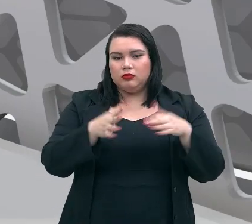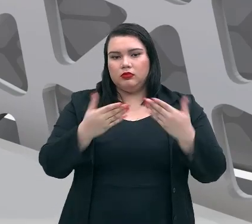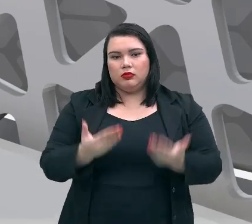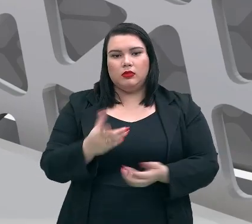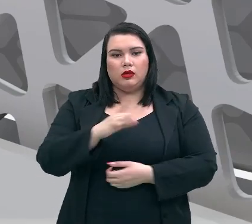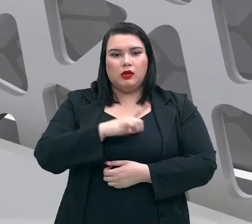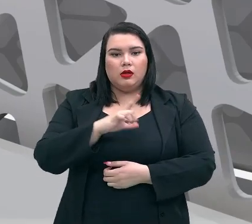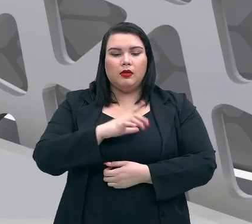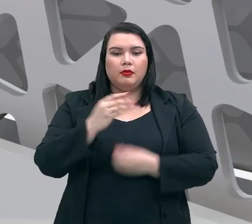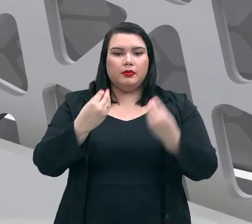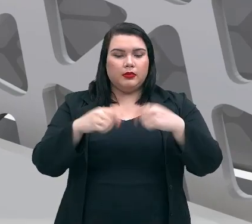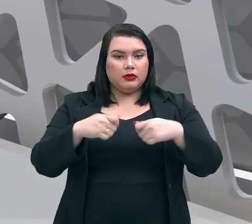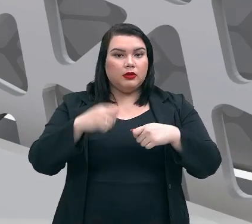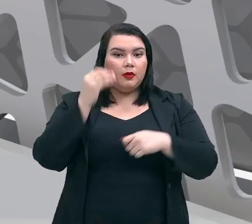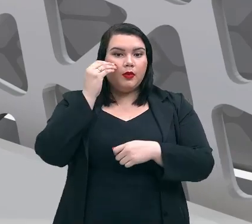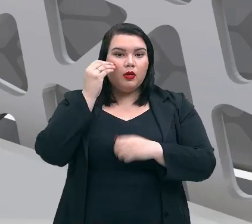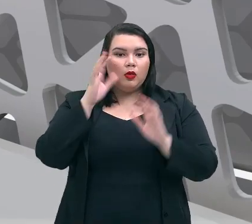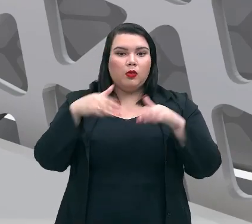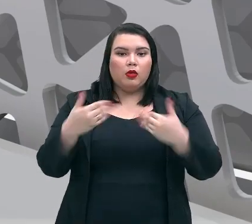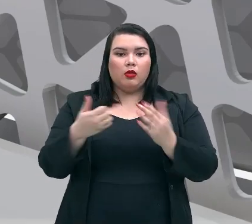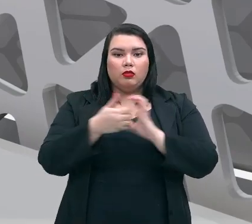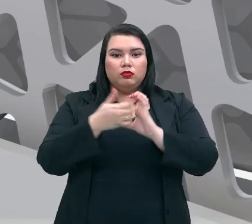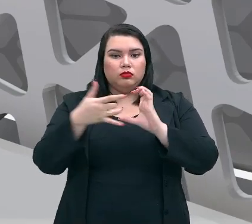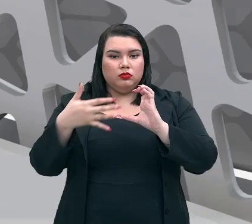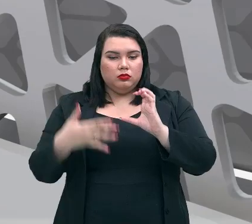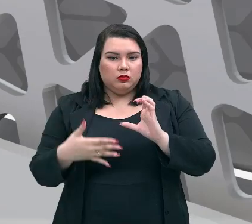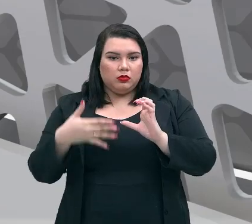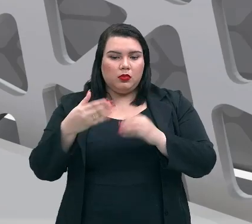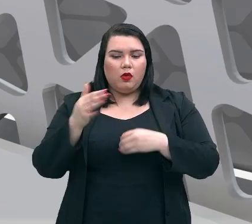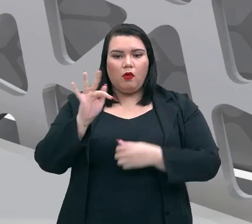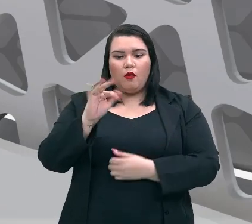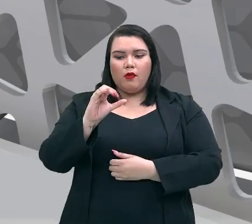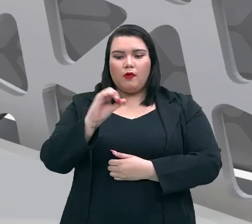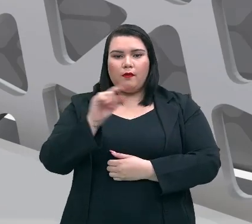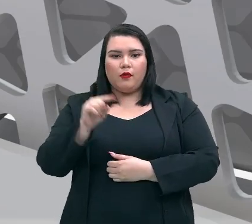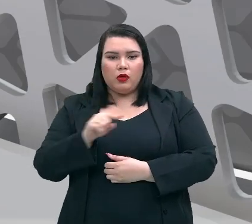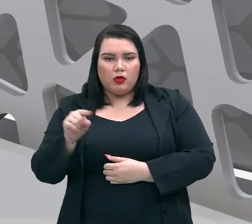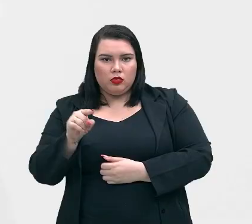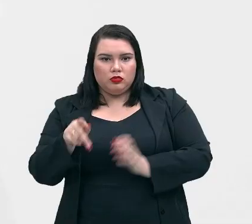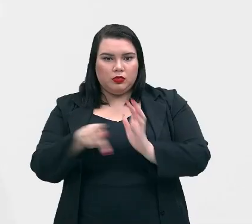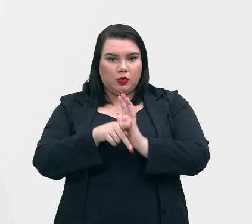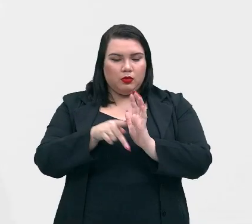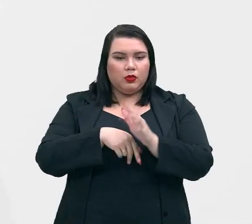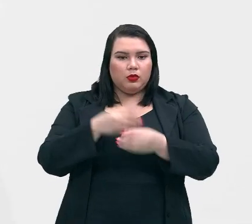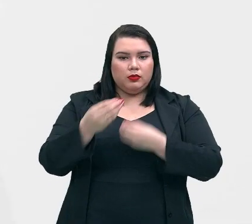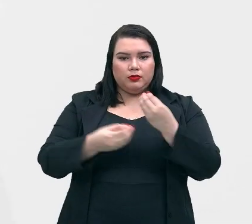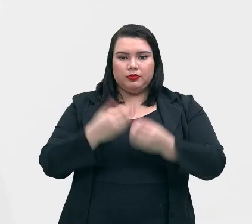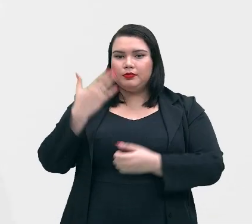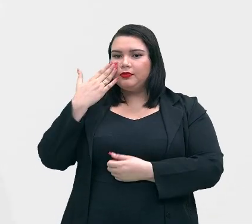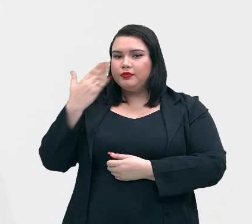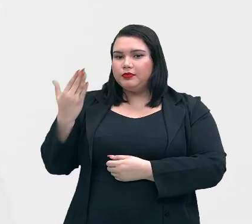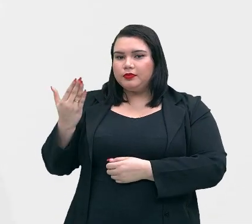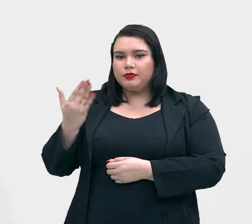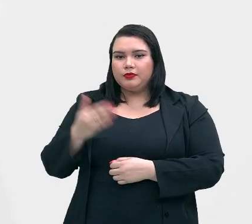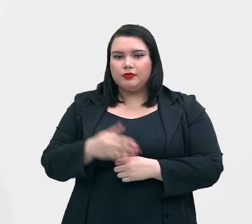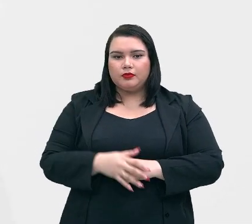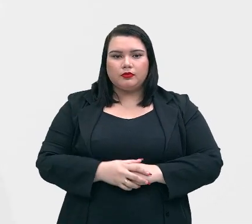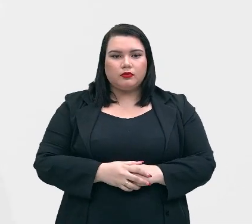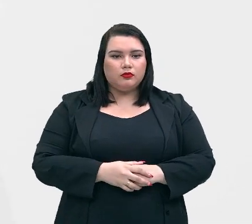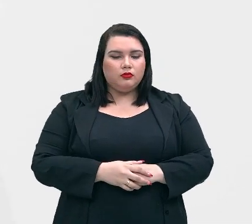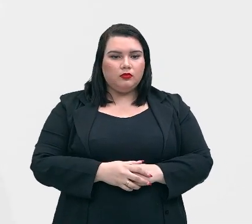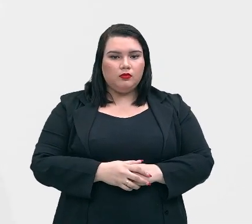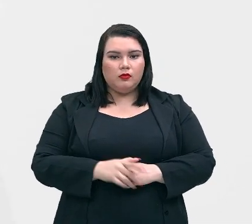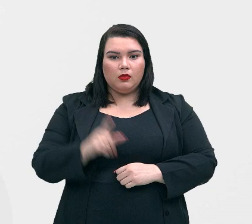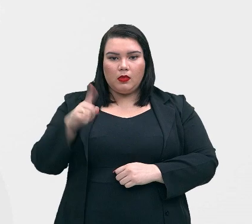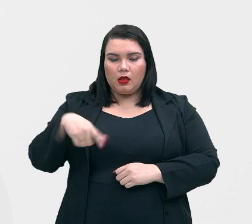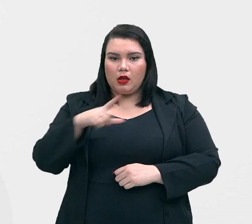tem que verificar essas características da foz dos rios. Então, olha só, a foz de um rio, gente, é a região